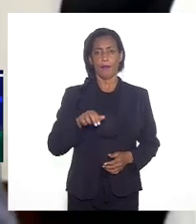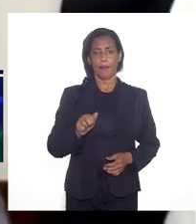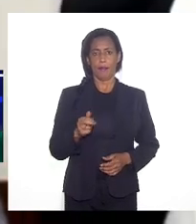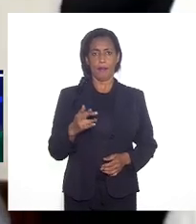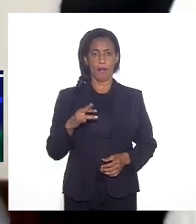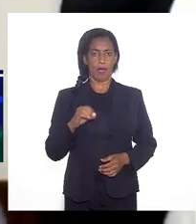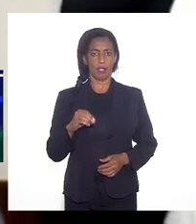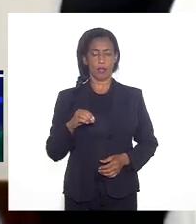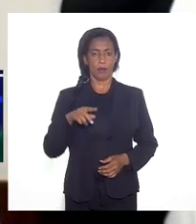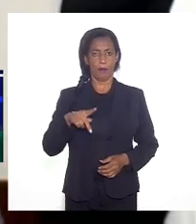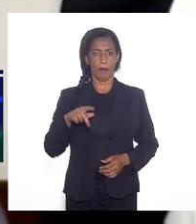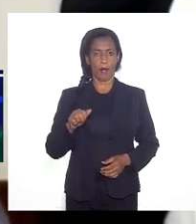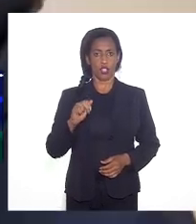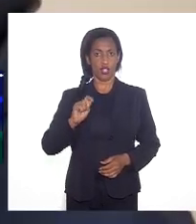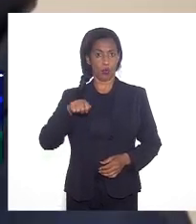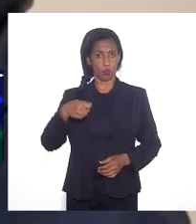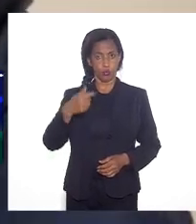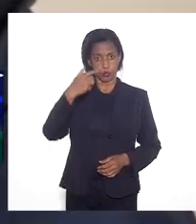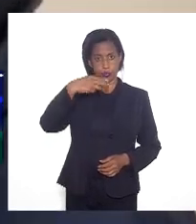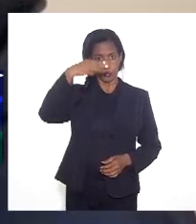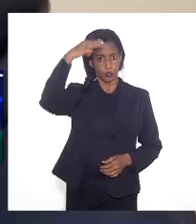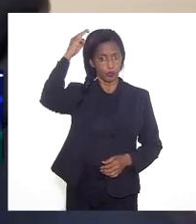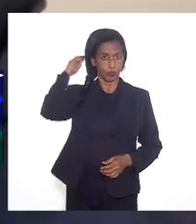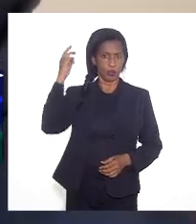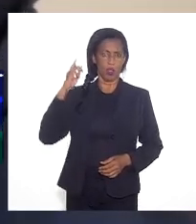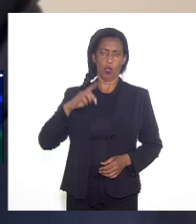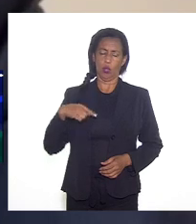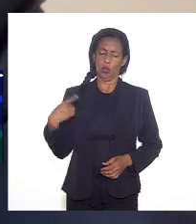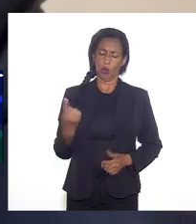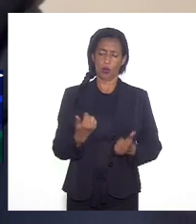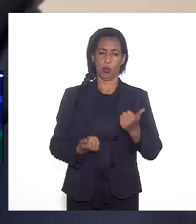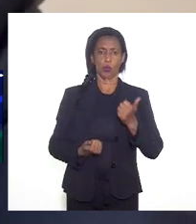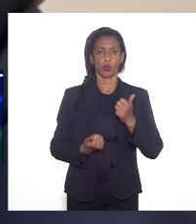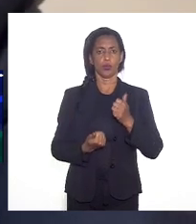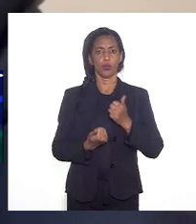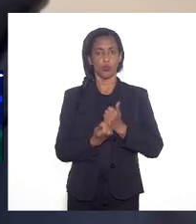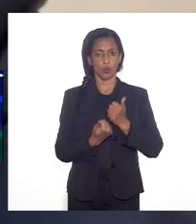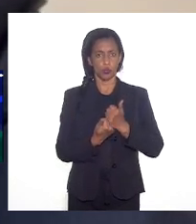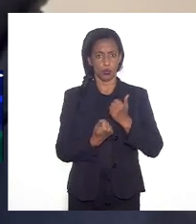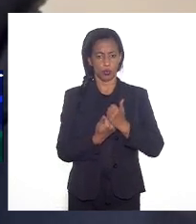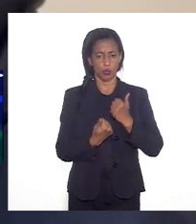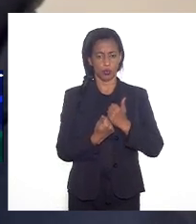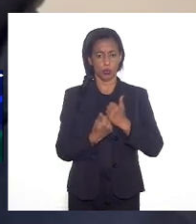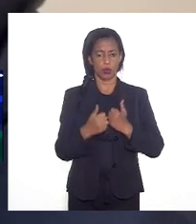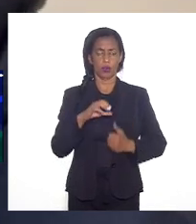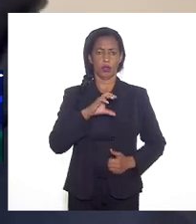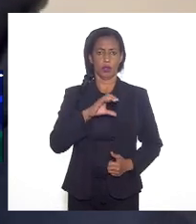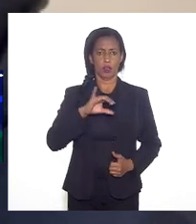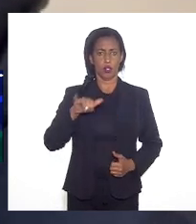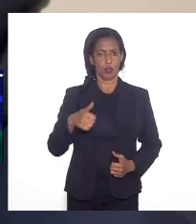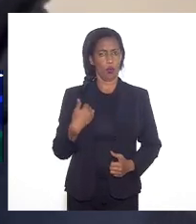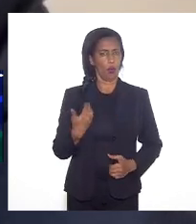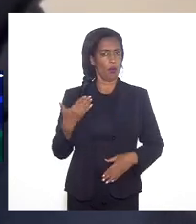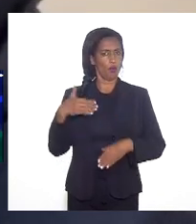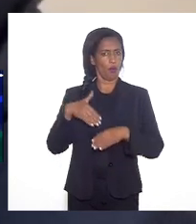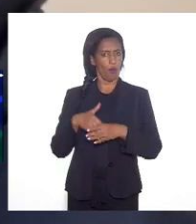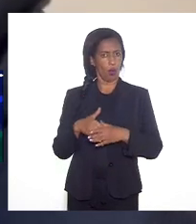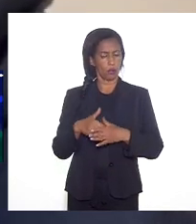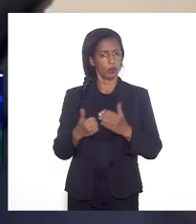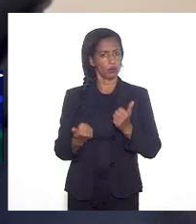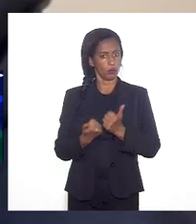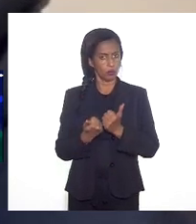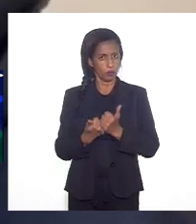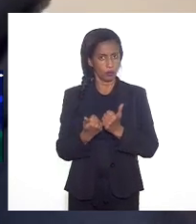Pacheco. Senhor presidente, nós construímos o substitutivo da CCJ, portanto, com muita tranquilidade, o